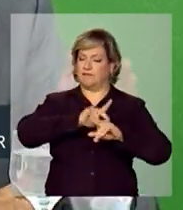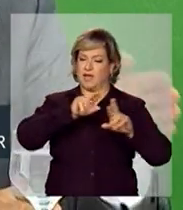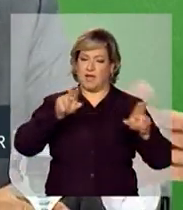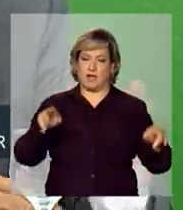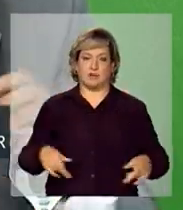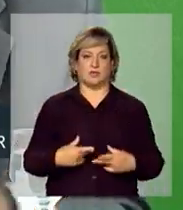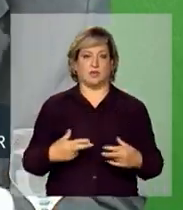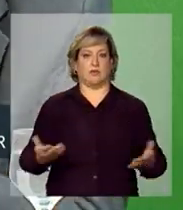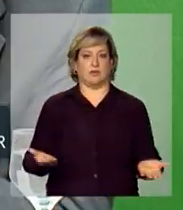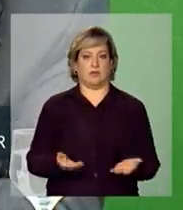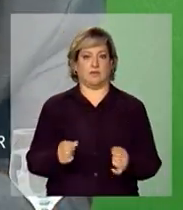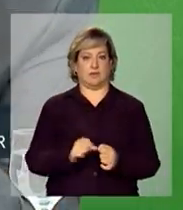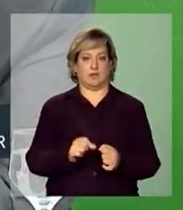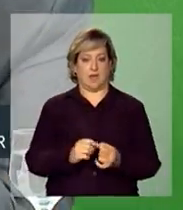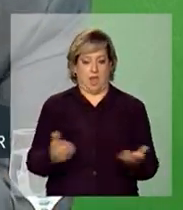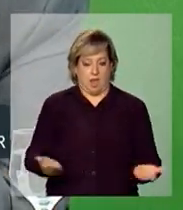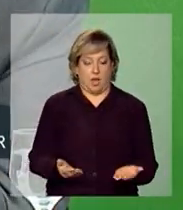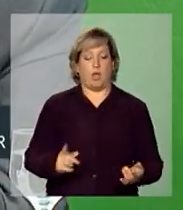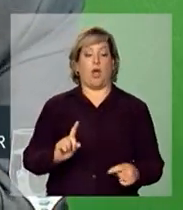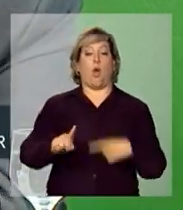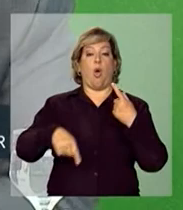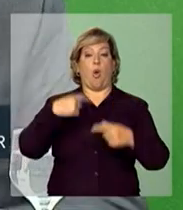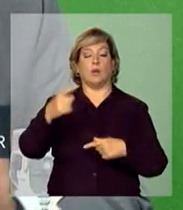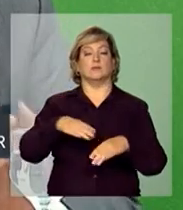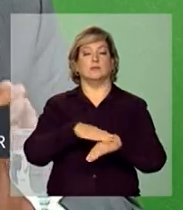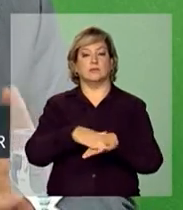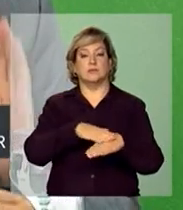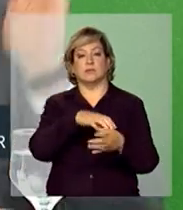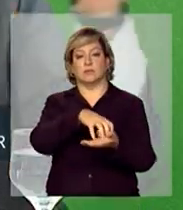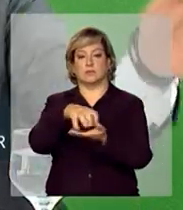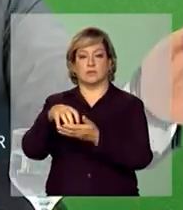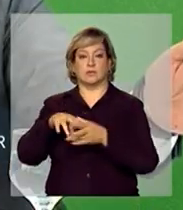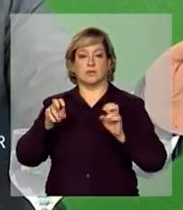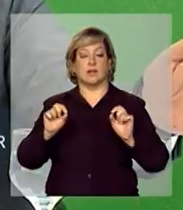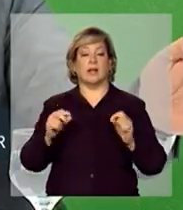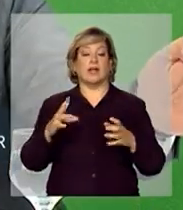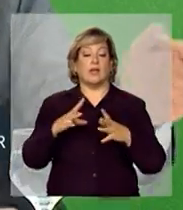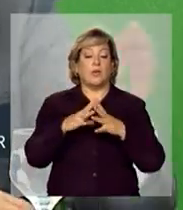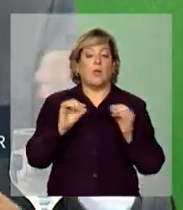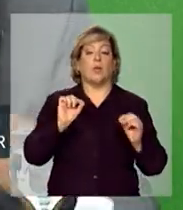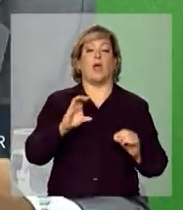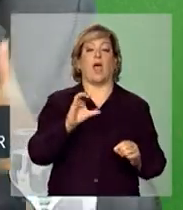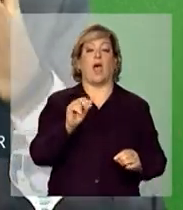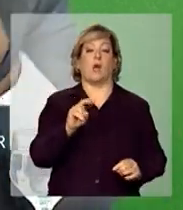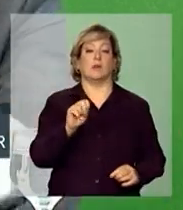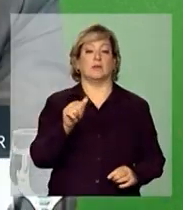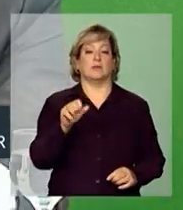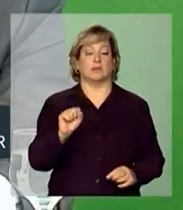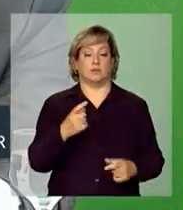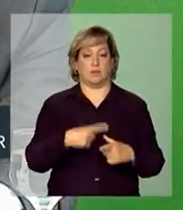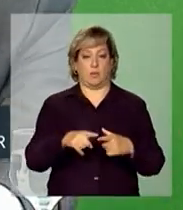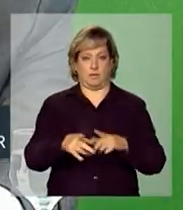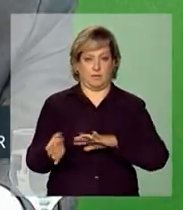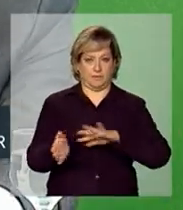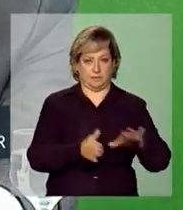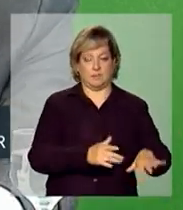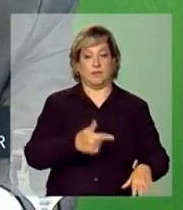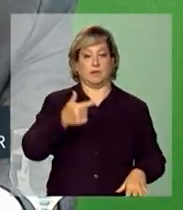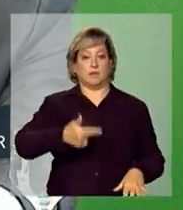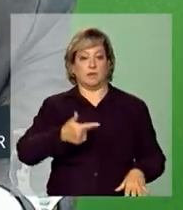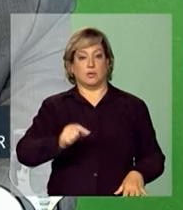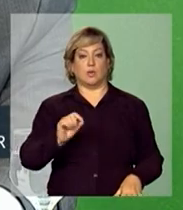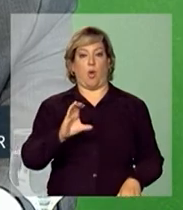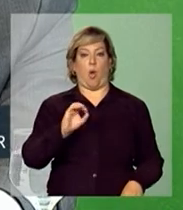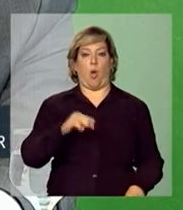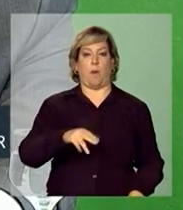tomadas imediato e outras que vão ser discutidas nas câmaras temáticas para atacar as causas dos conflito s segundo a questão da